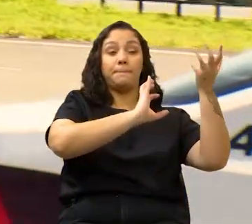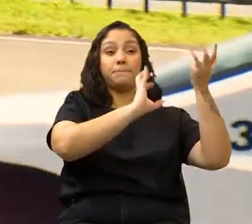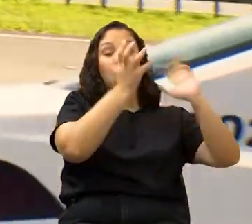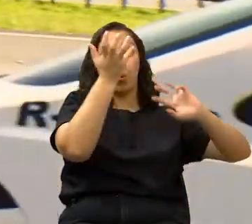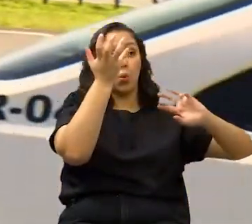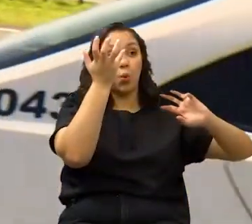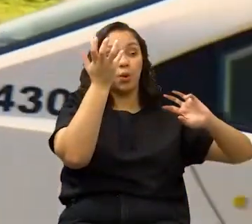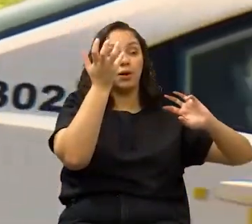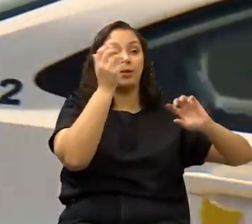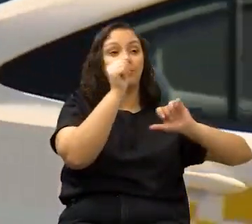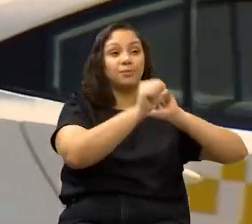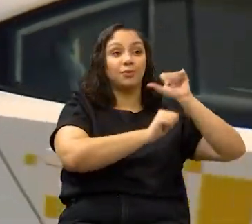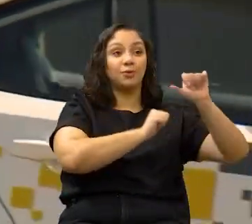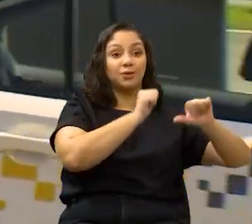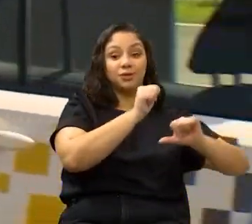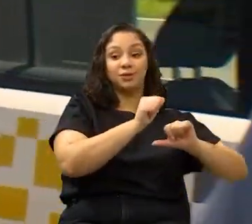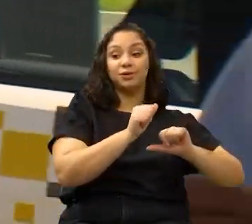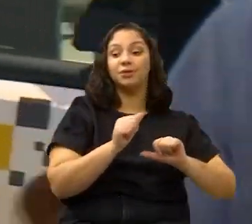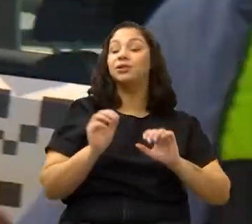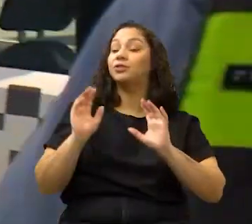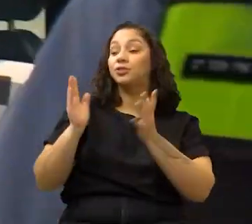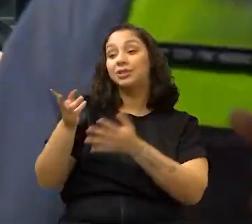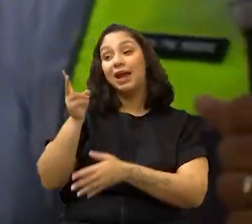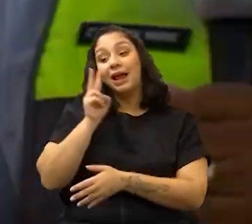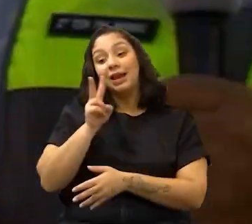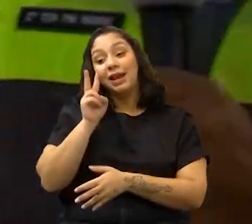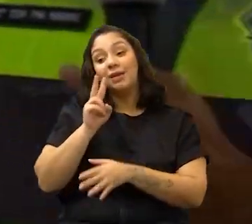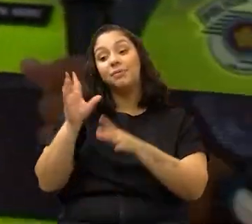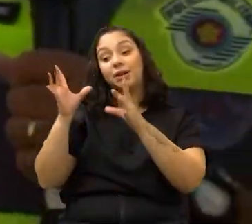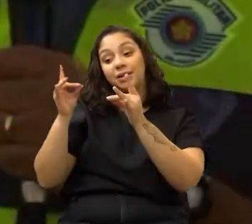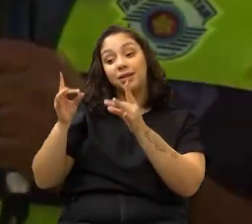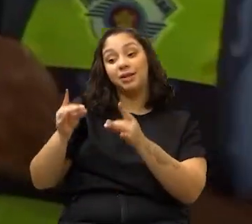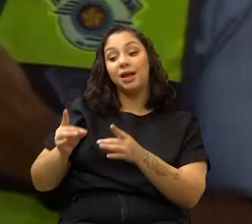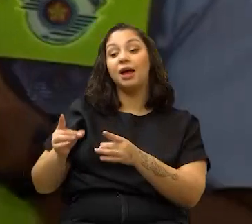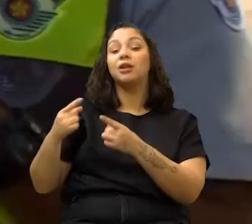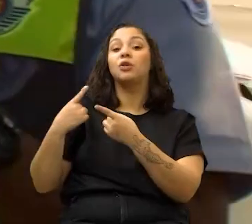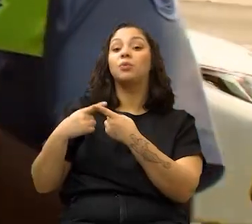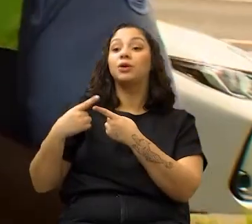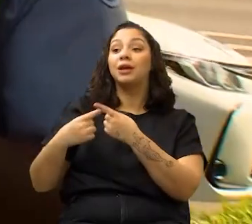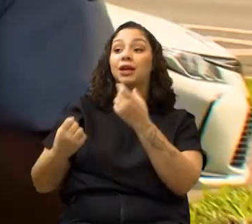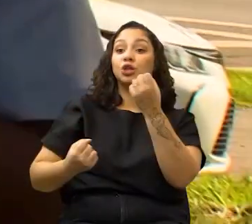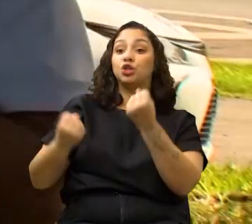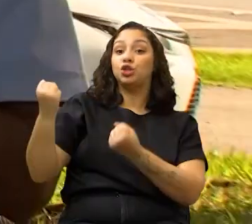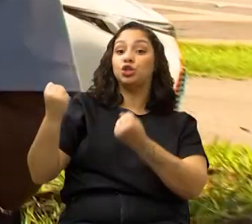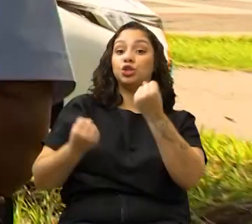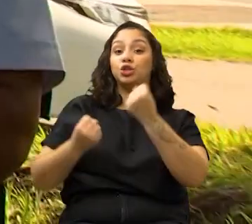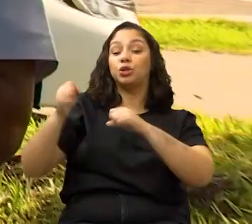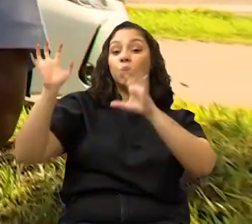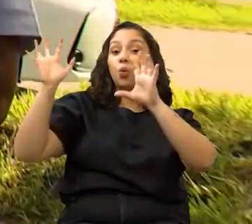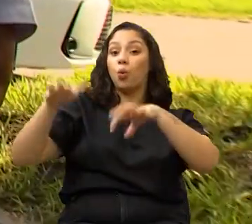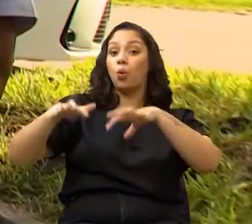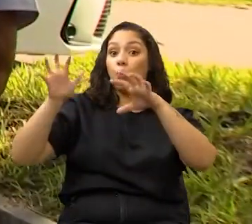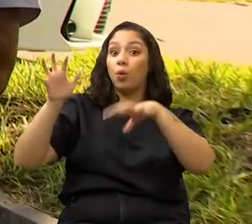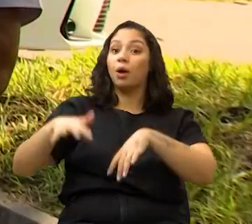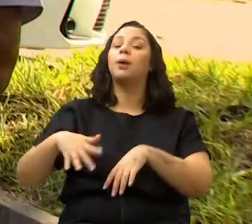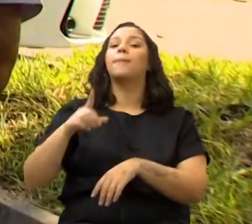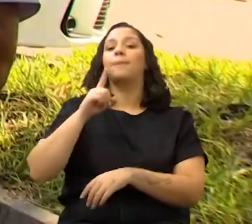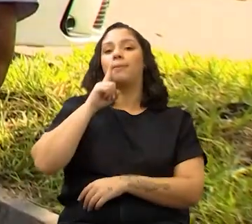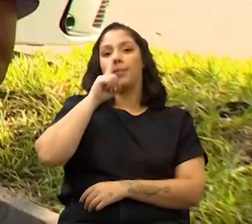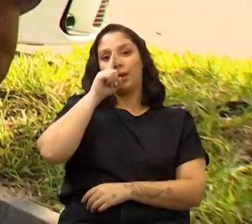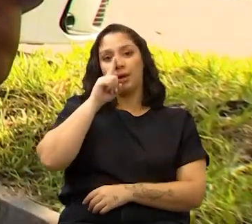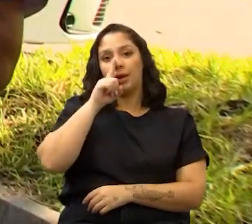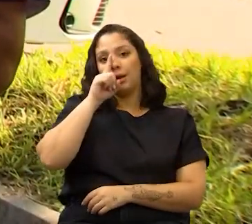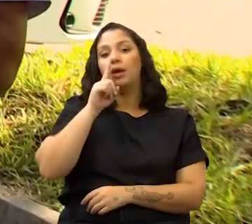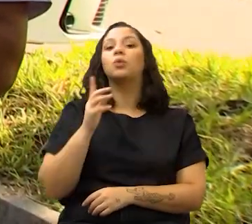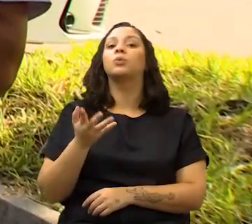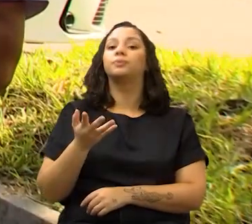ideia, né, tenente? Não, a gente sempre nunca bom sabe. A gente já relembrar, né, desse detalhe, porque o dirigir com chuva realmente é uma situação adversa muito